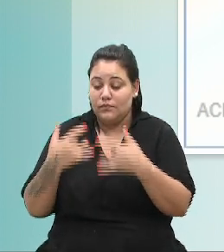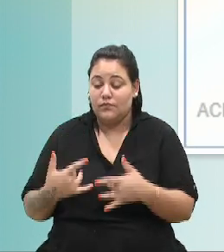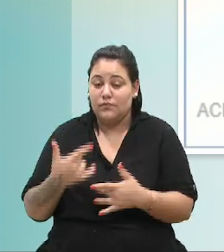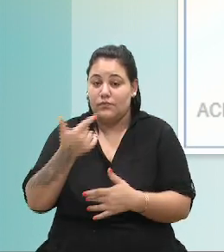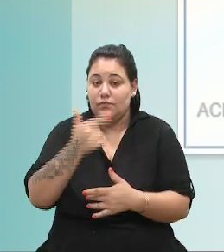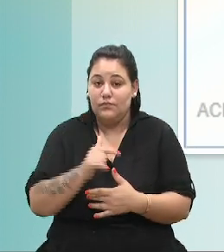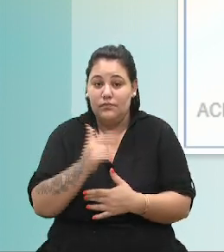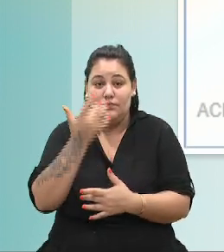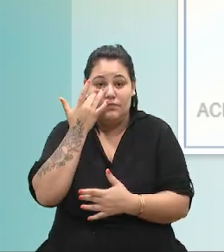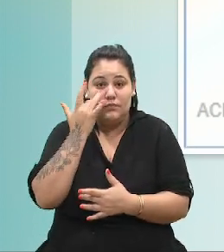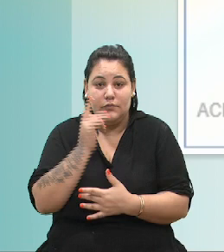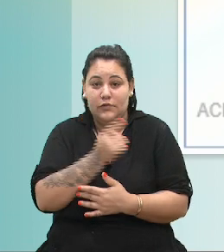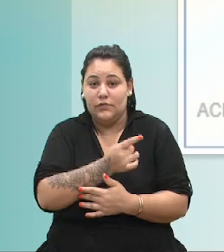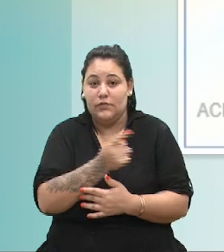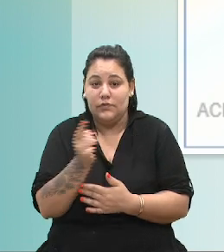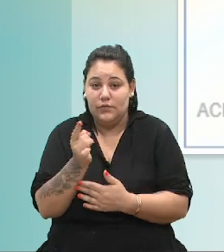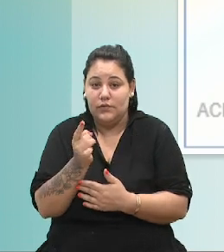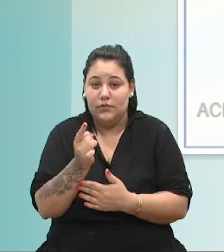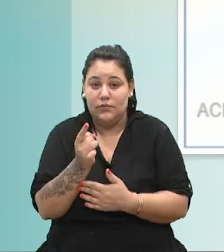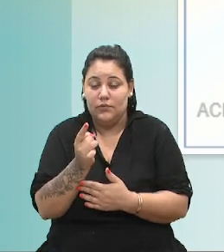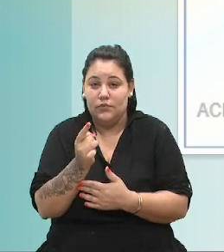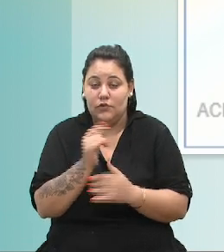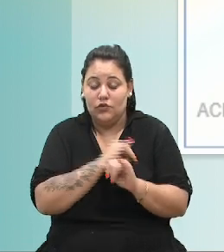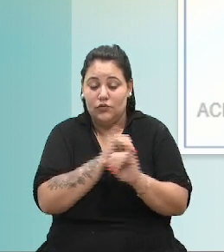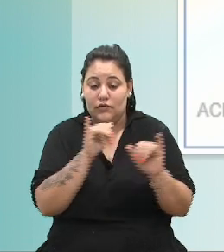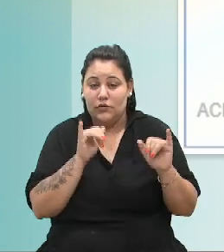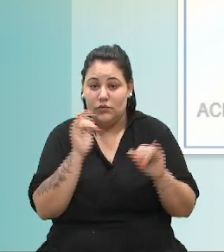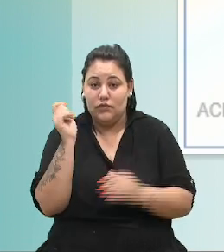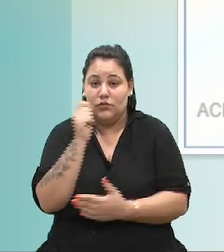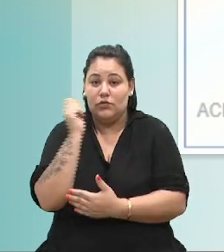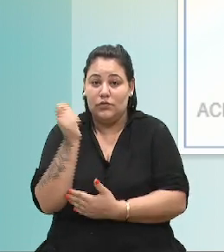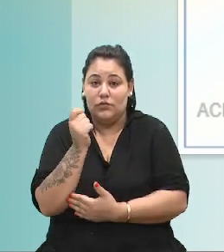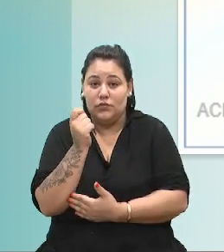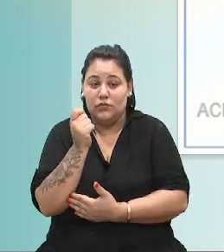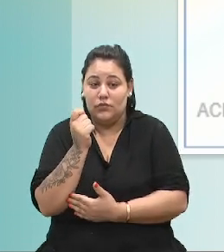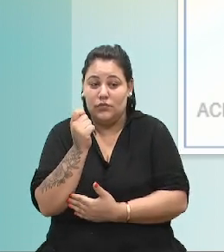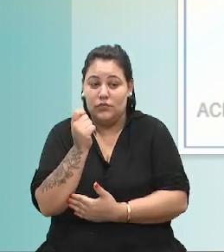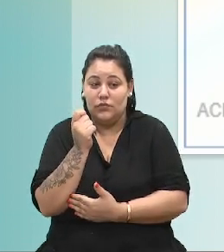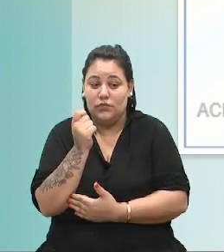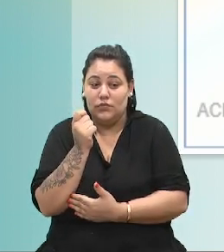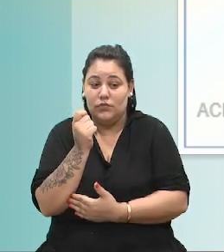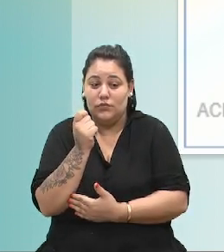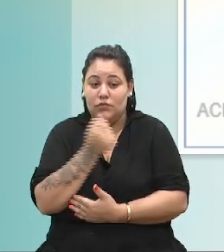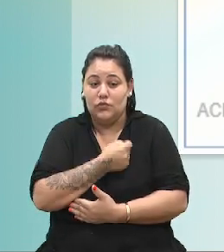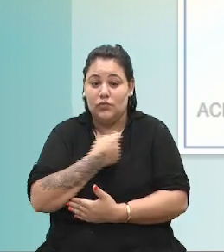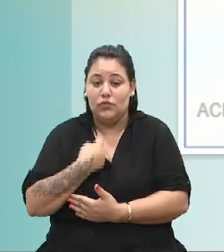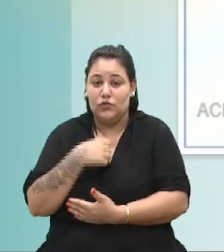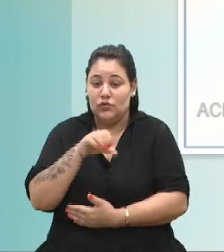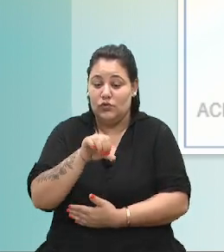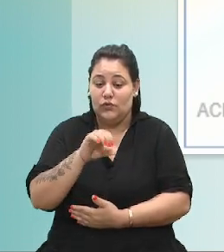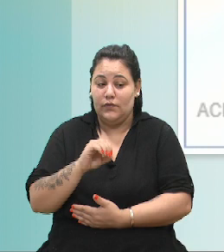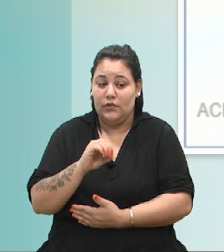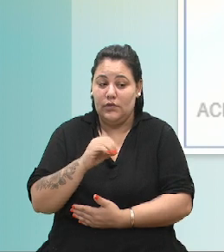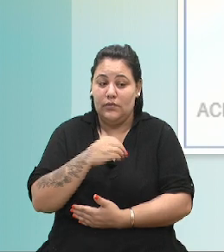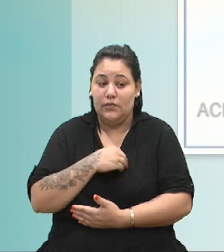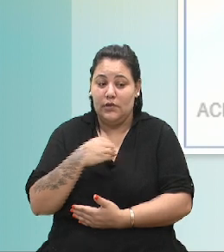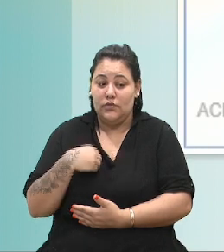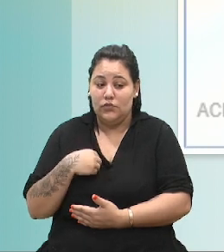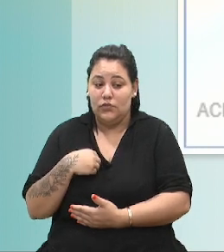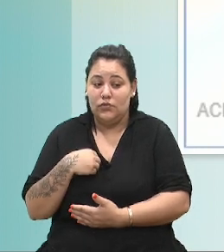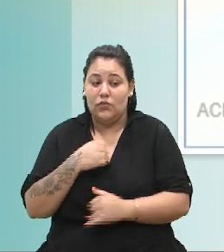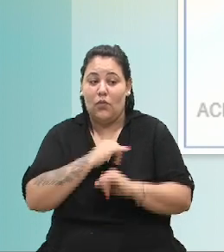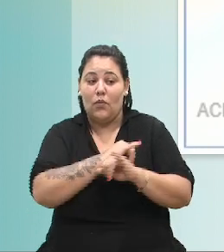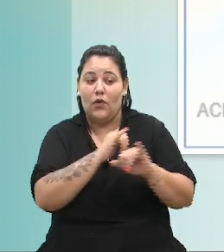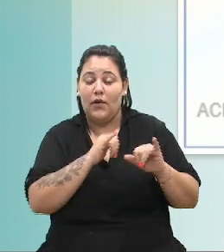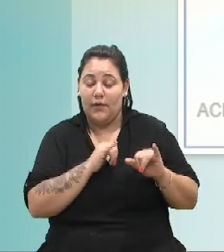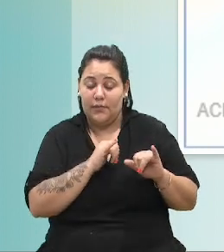as manchetes hoje no Estado do Rio Grande do Sul, se eu não me engano o número, 90 médicos vindo pelo programa Mais Médicos. E o que